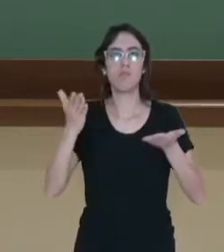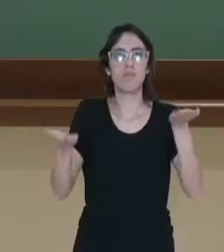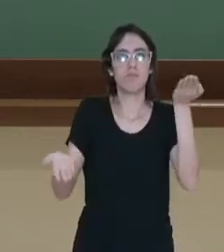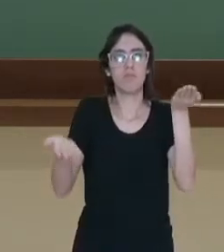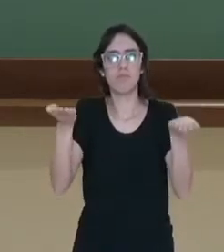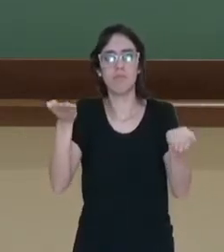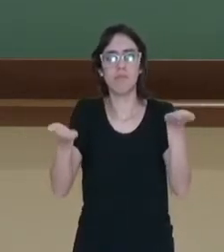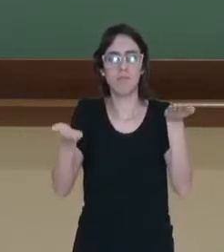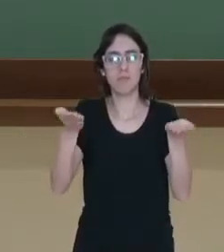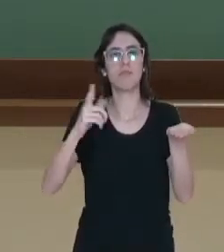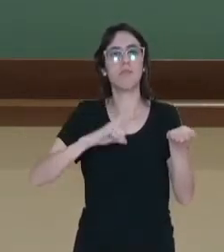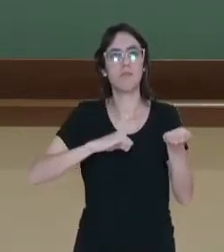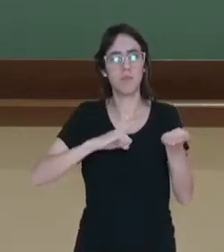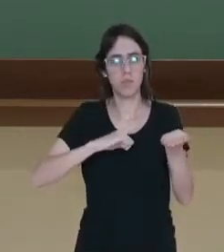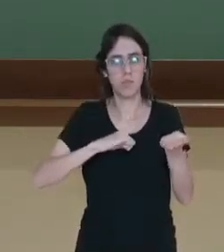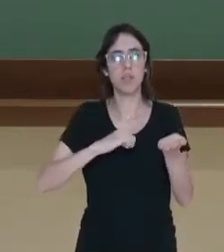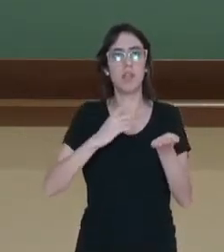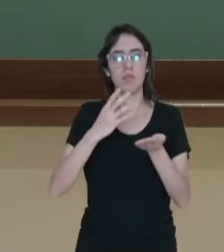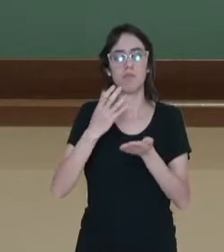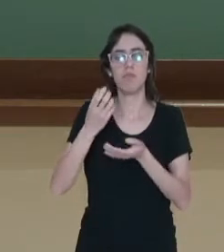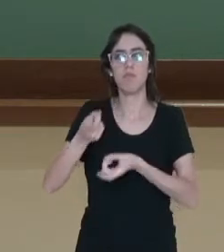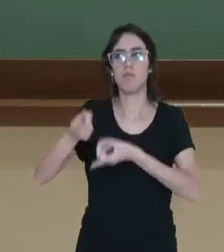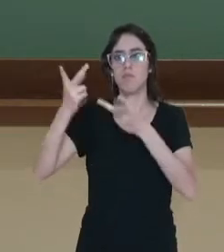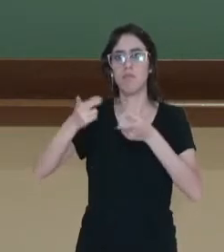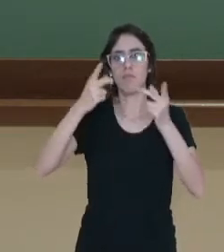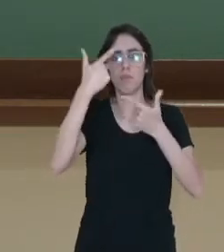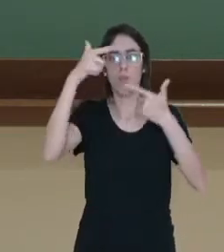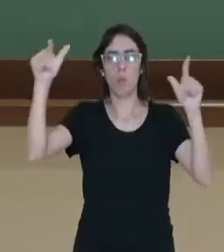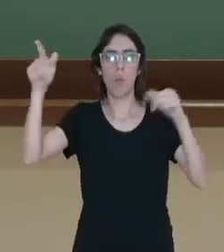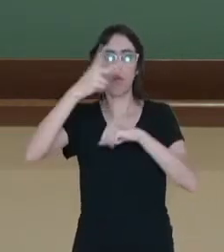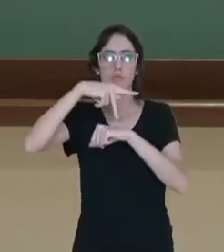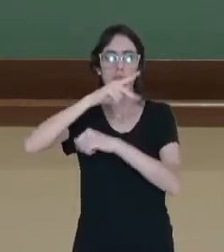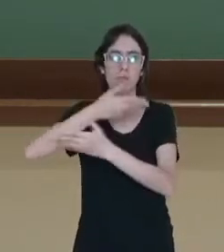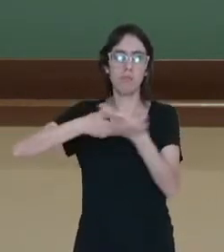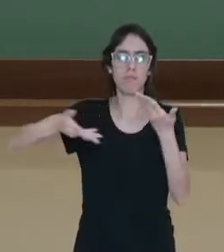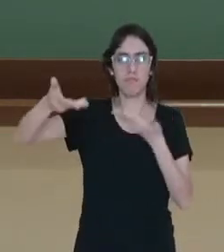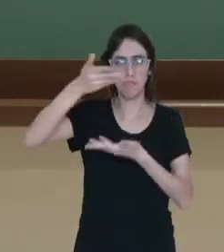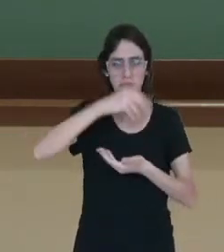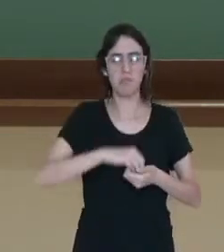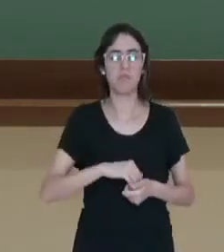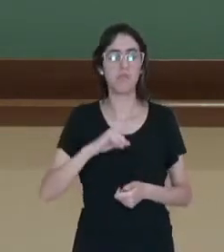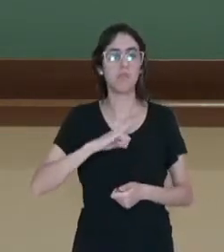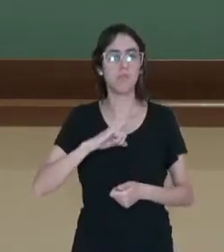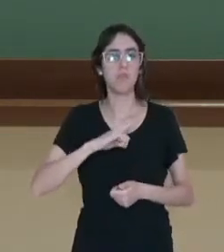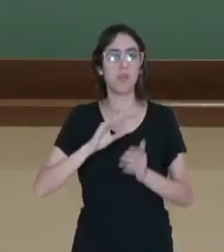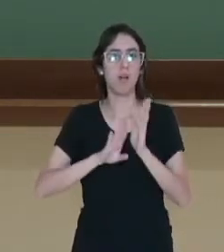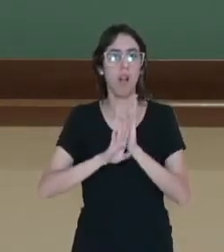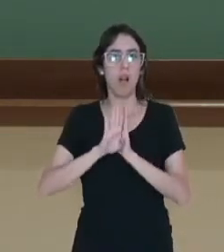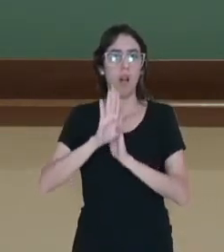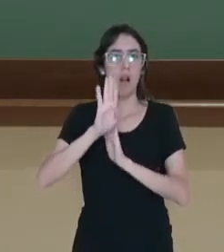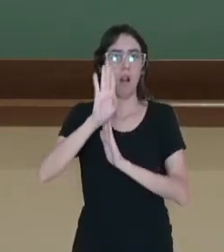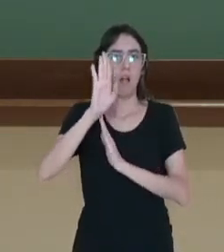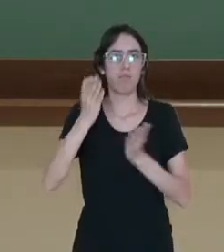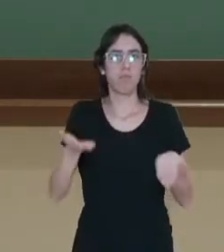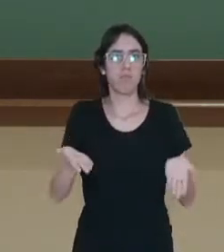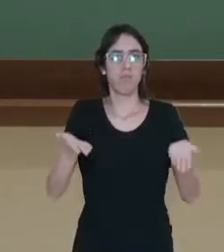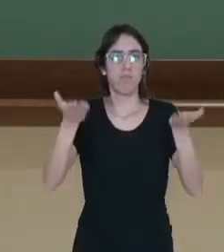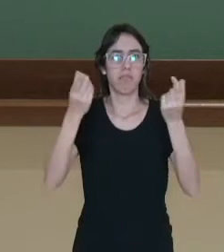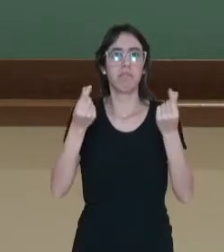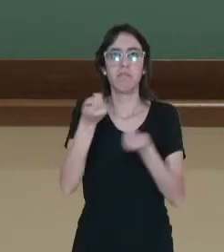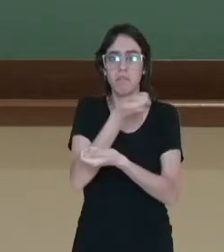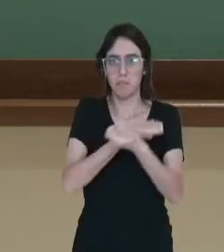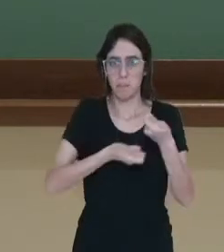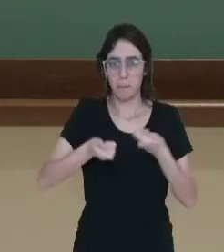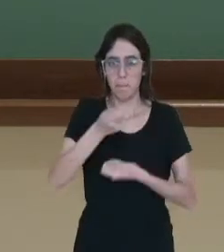das exportações em relação às importações, então aumento do saldo na balança